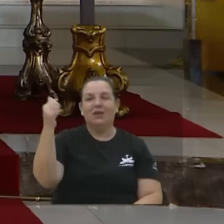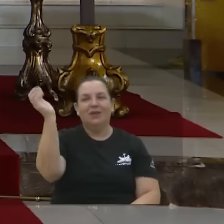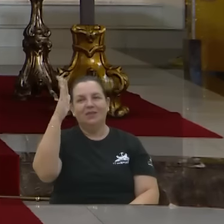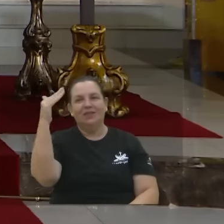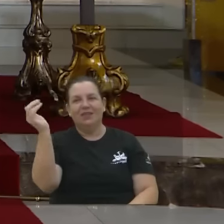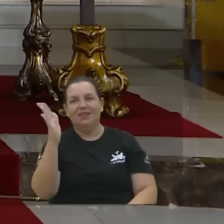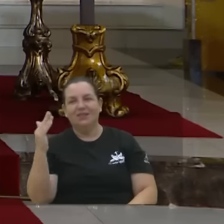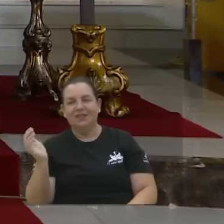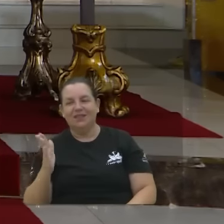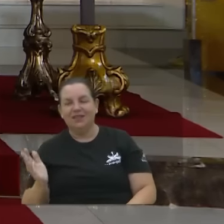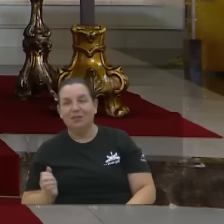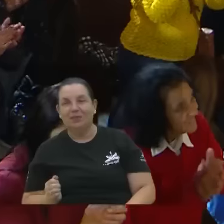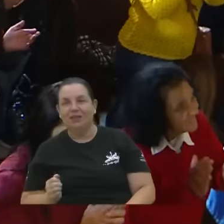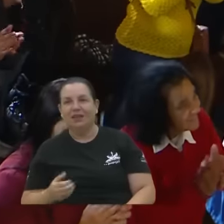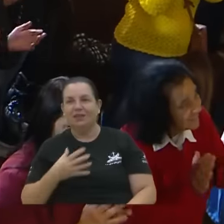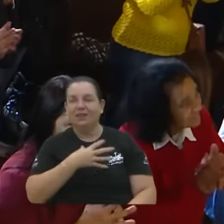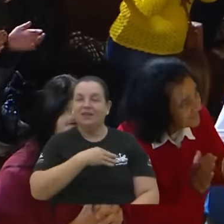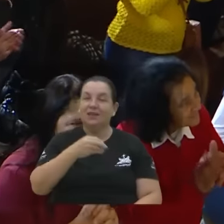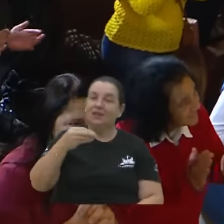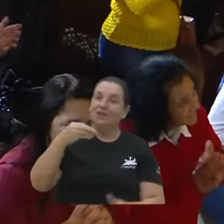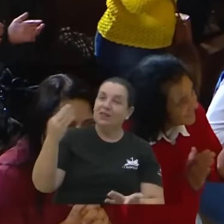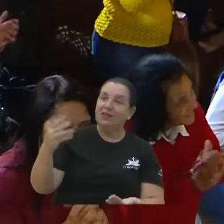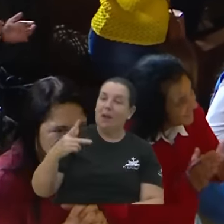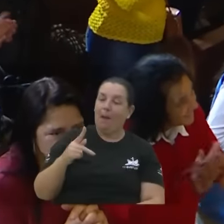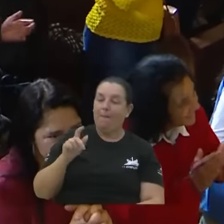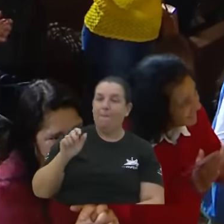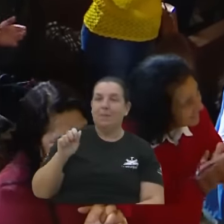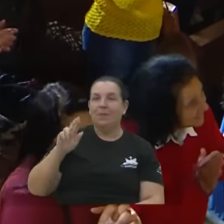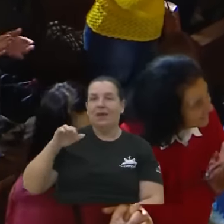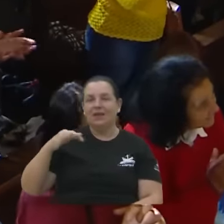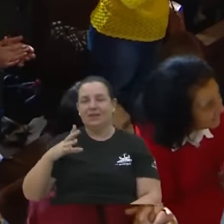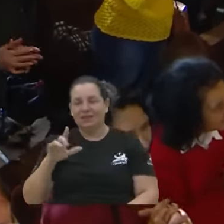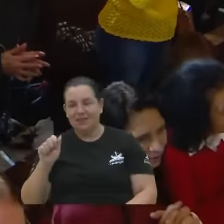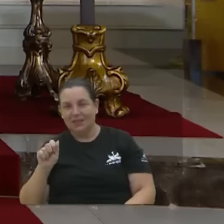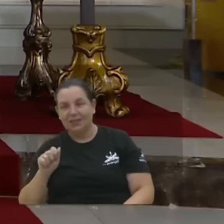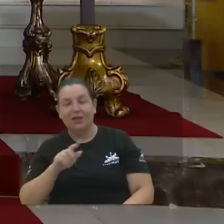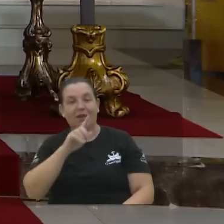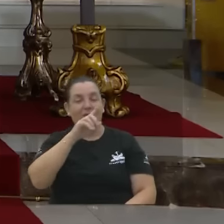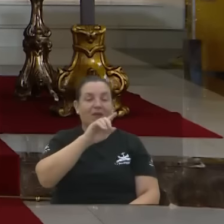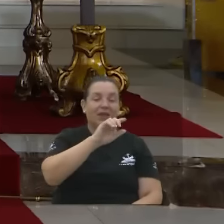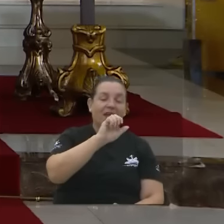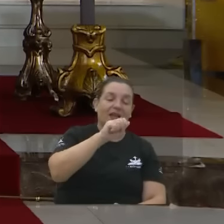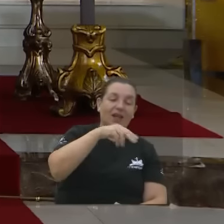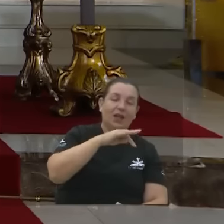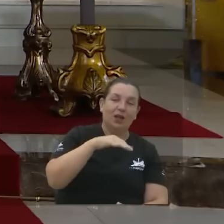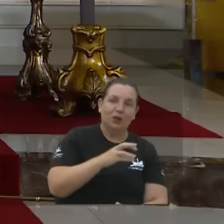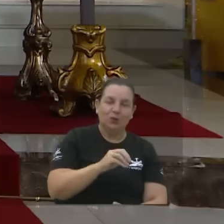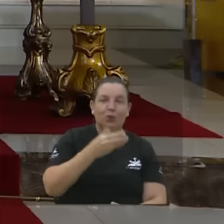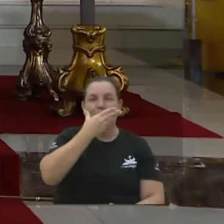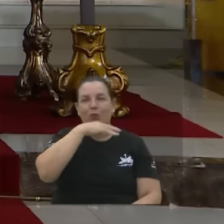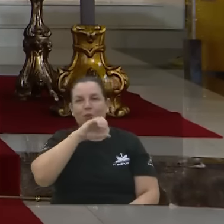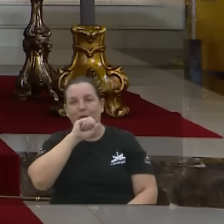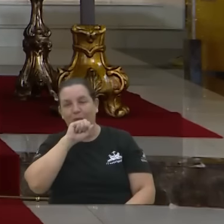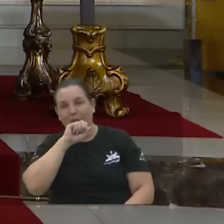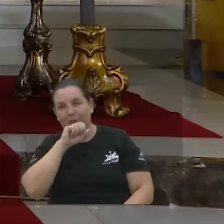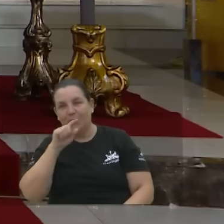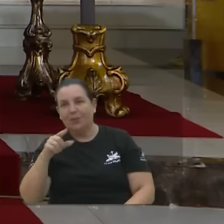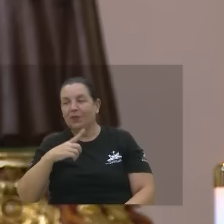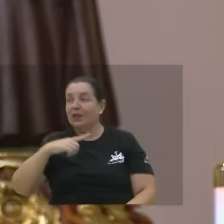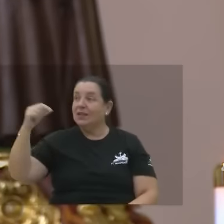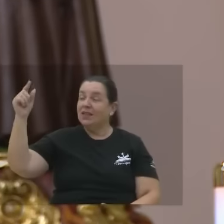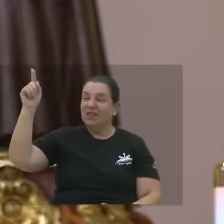Brasil. Filho de Dona Persília, seu Antônio, seu pai, saiu